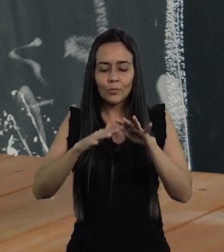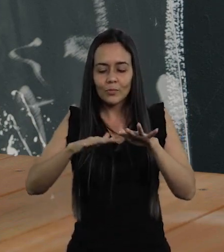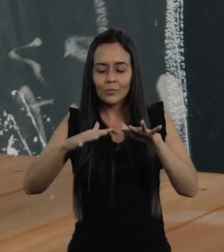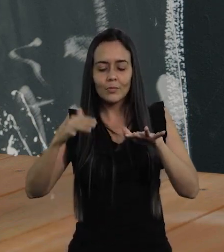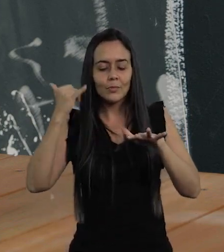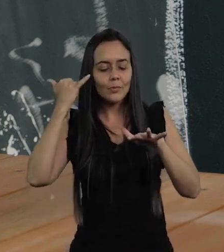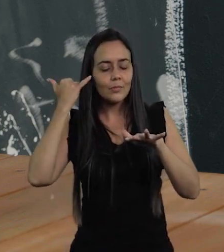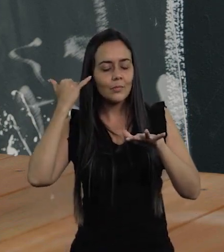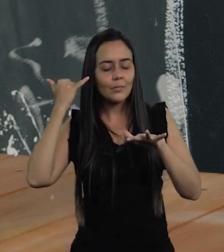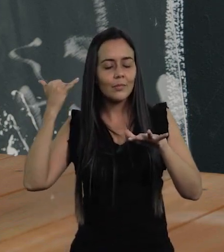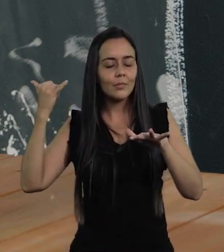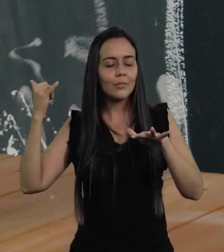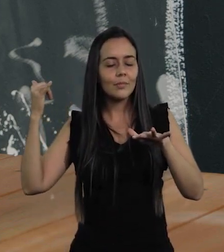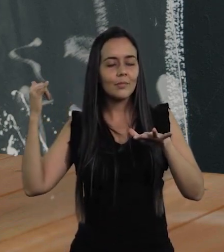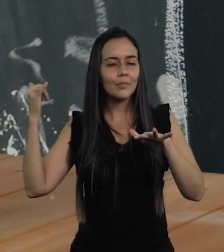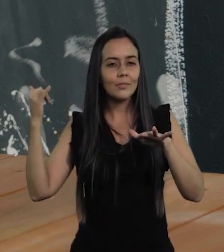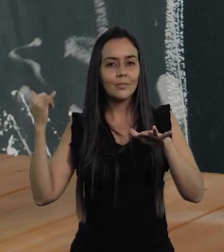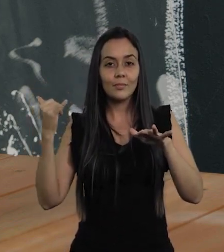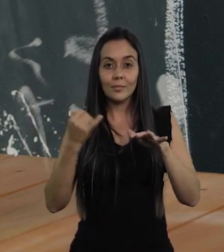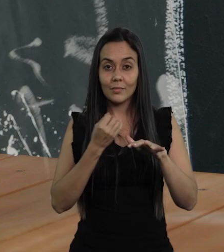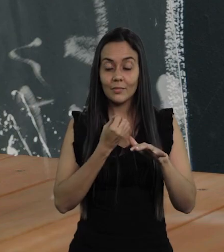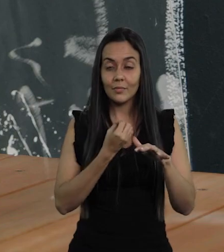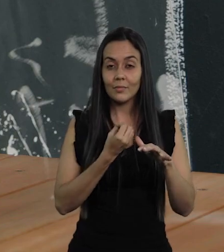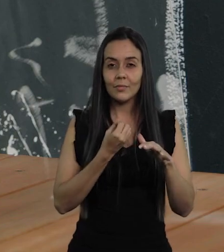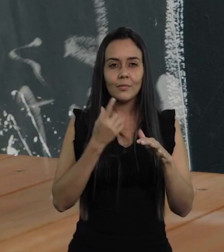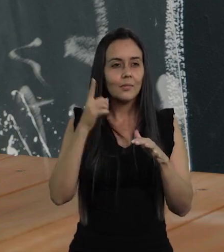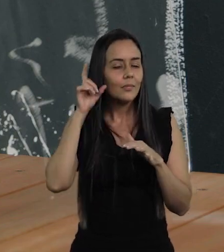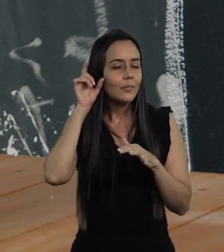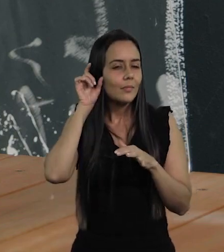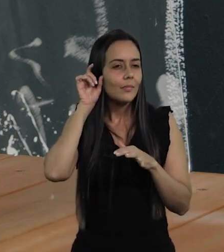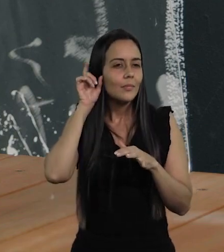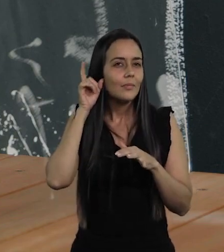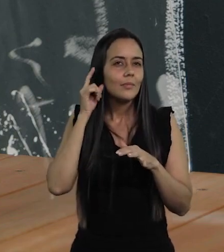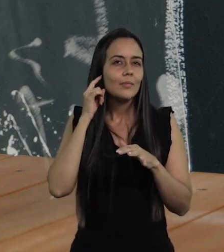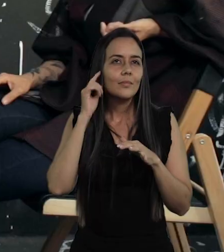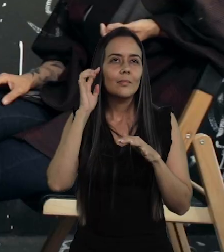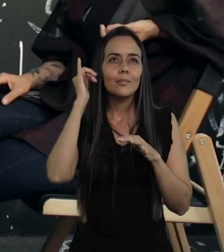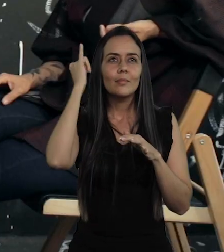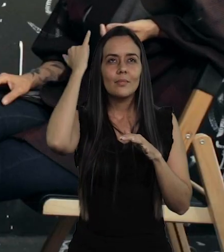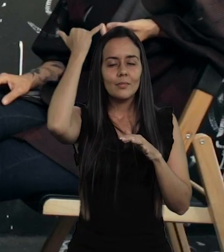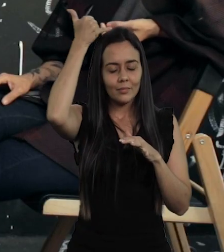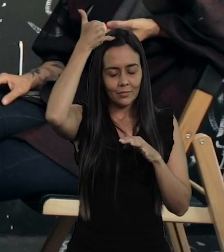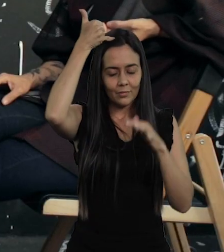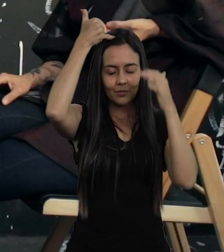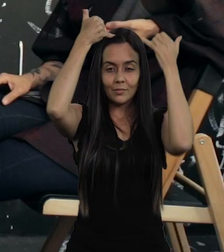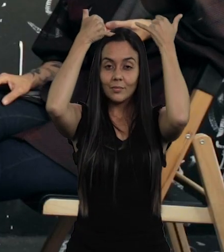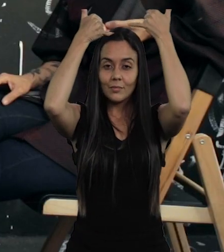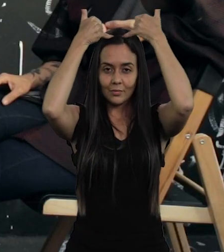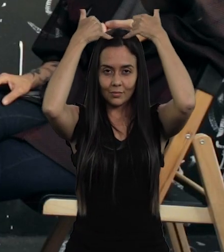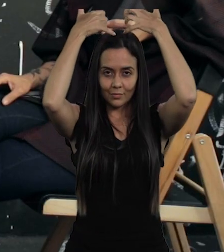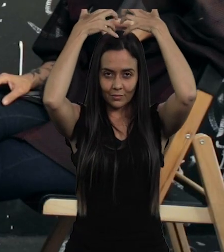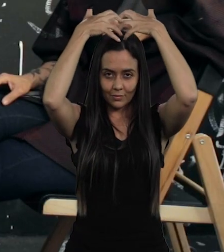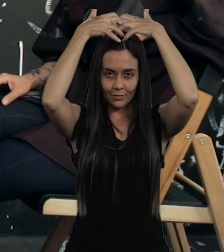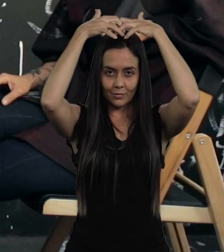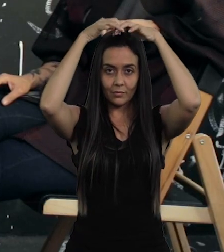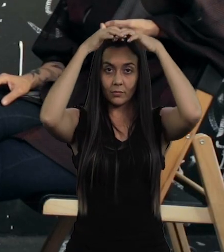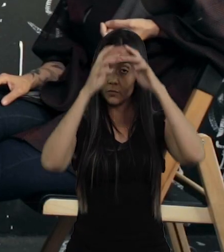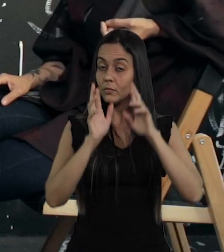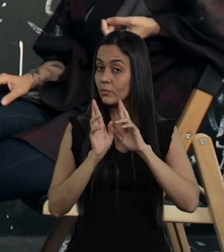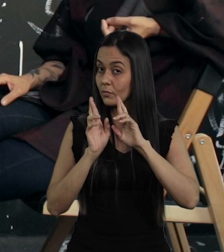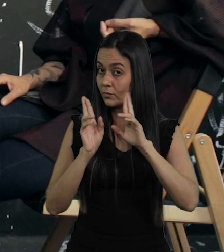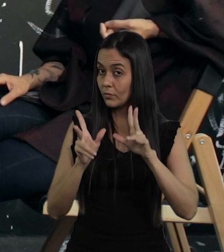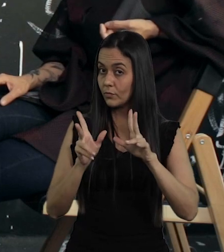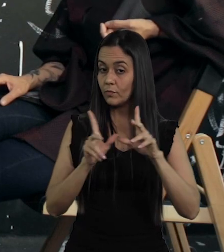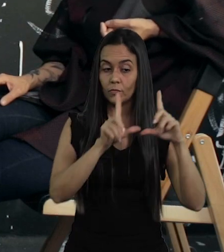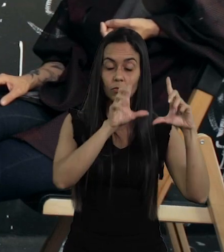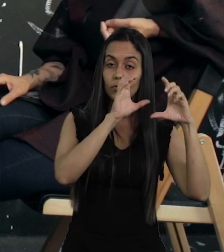ondas e está chegando no seu pavilhão auricular da mesma forma. É diferente de uma fotografia, tudo bem, são outros